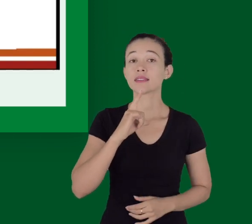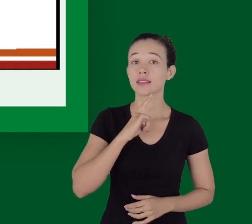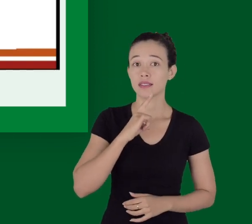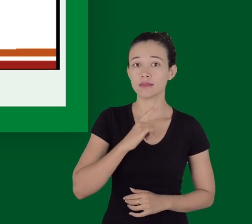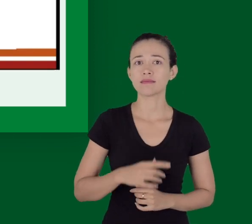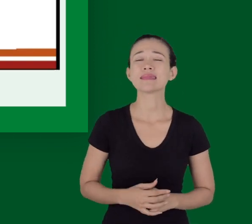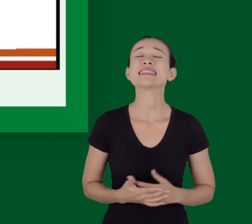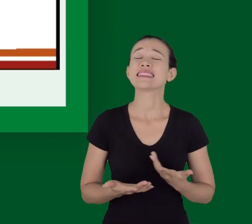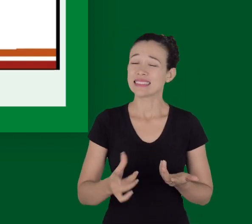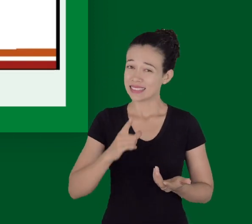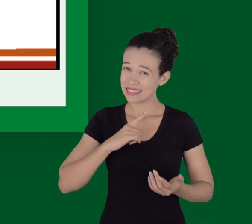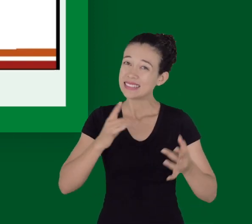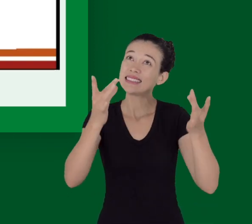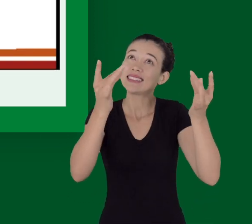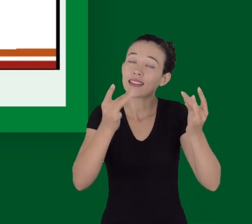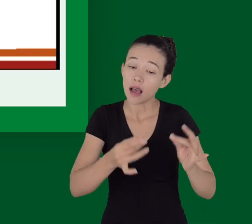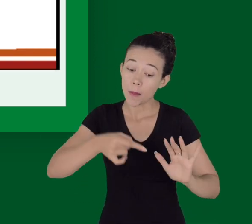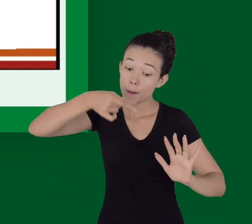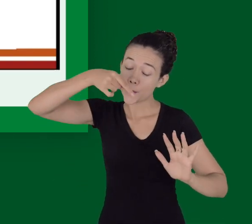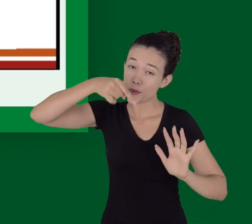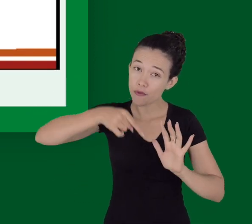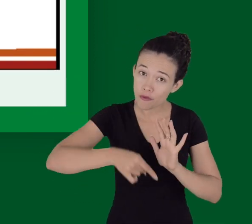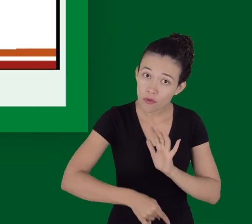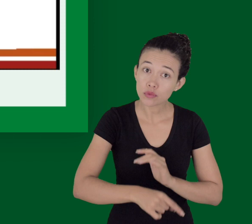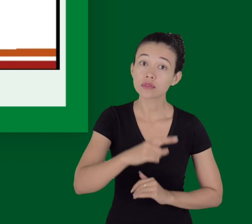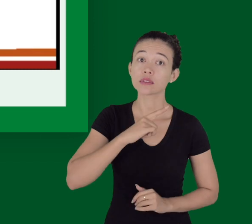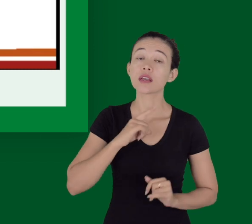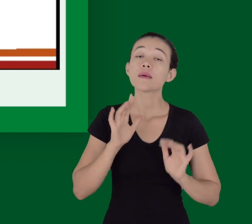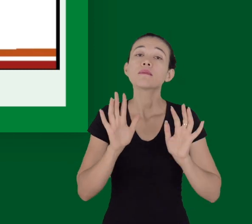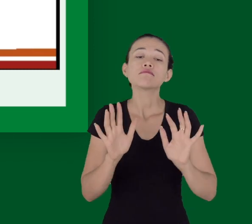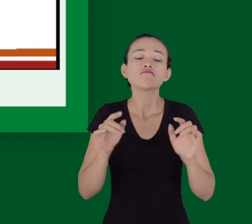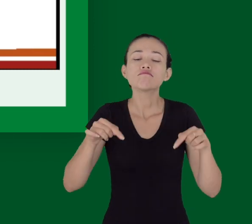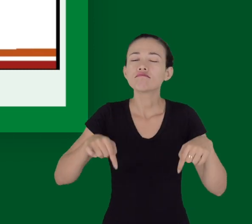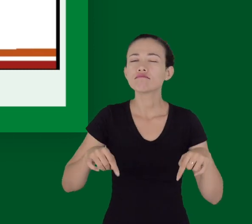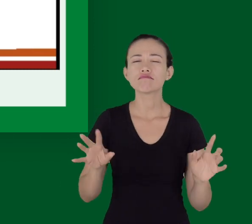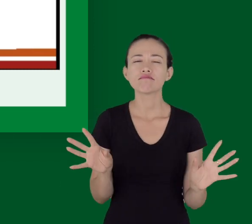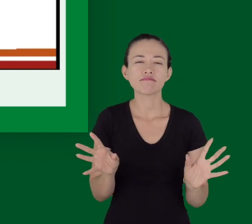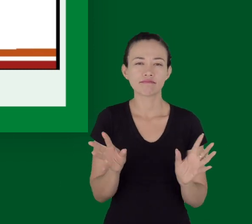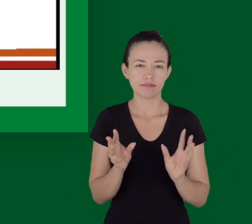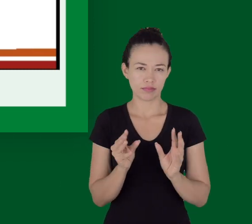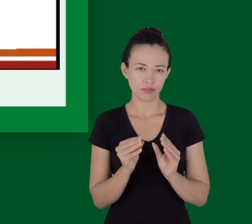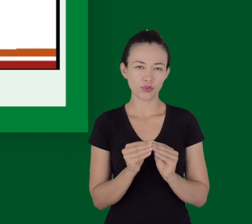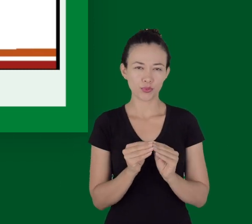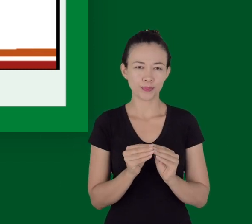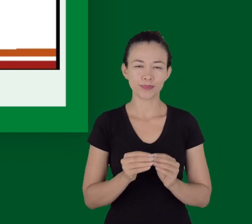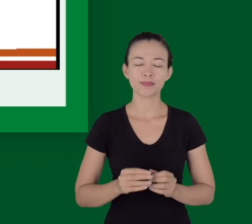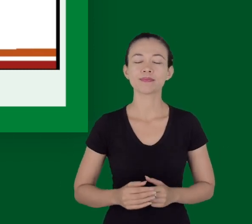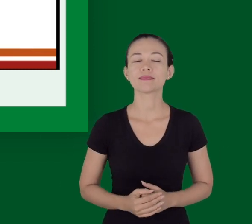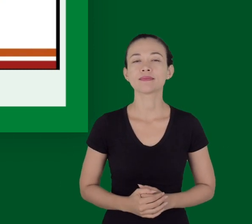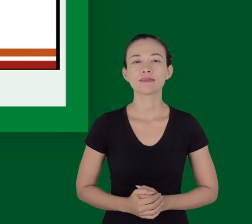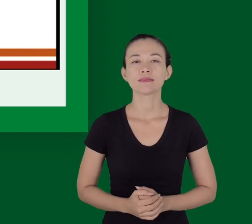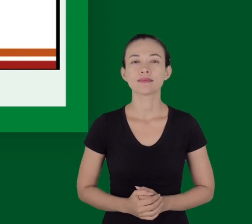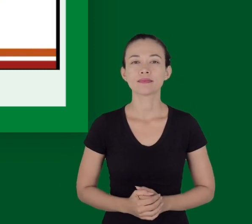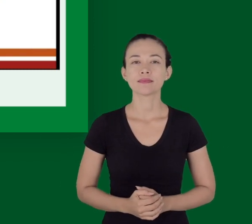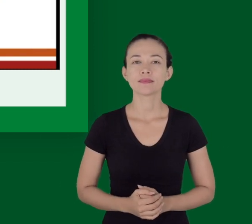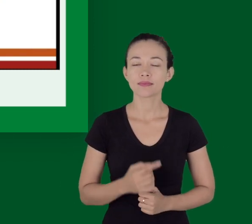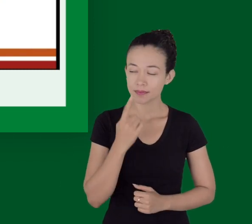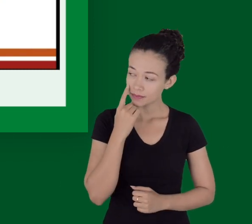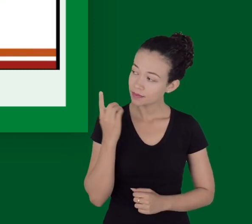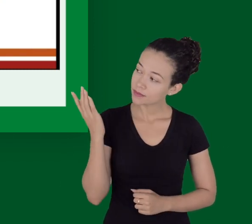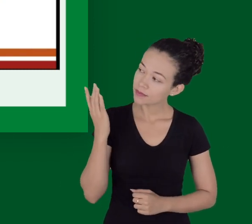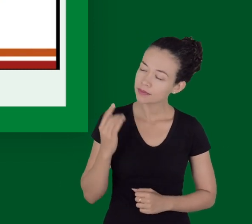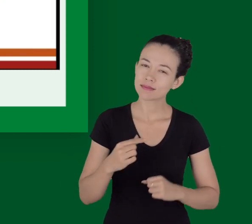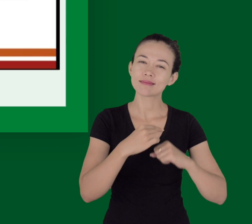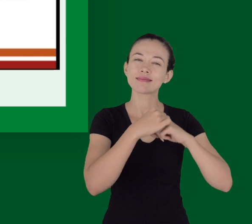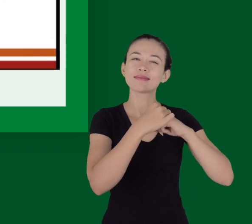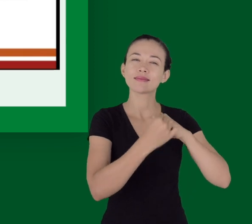cerebral. Existem vários detalhes, muito desdobramento, né, em relação às funções cerebrais, mas de um modo geral, só para a